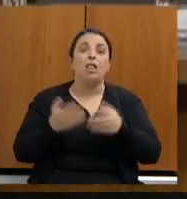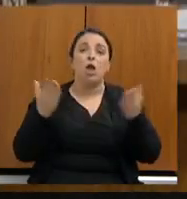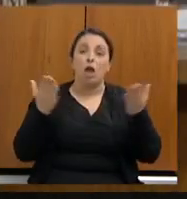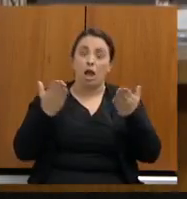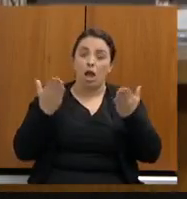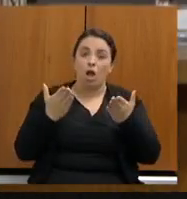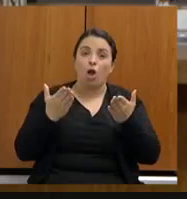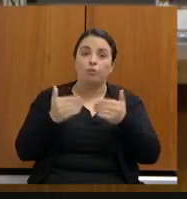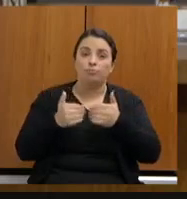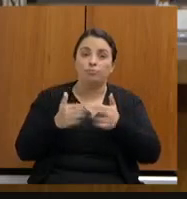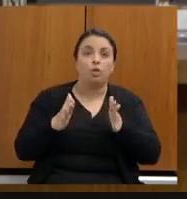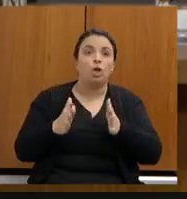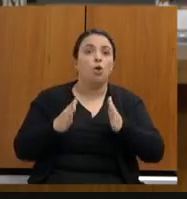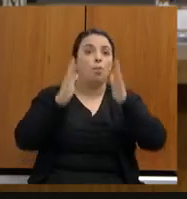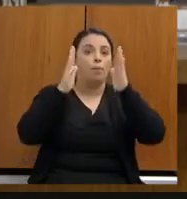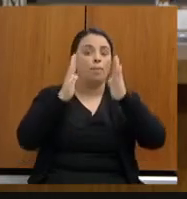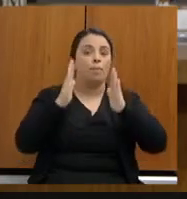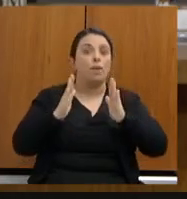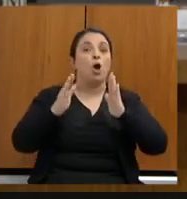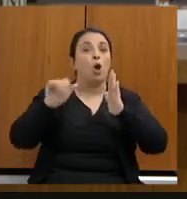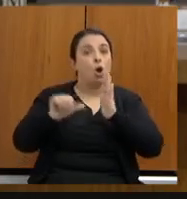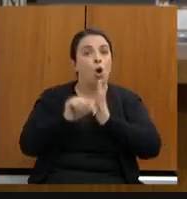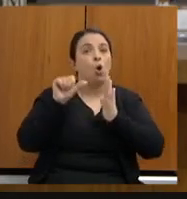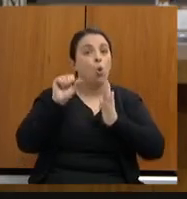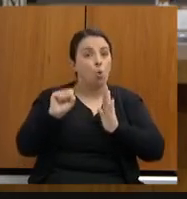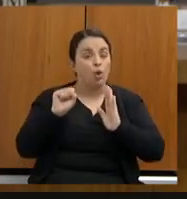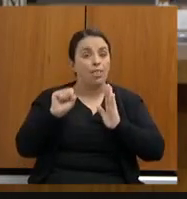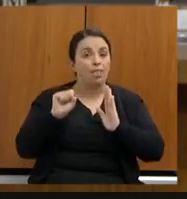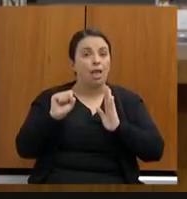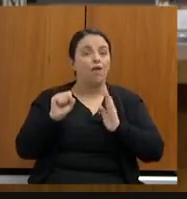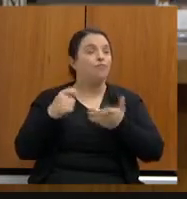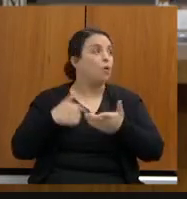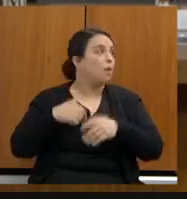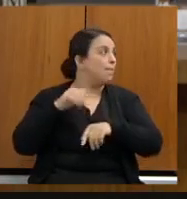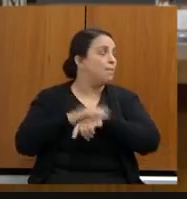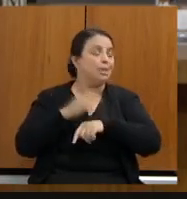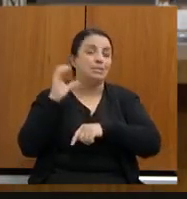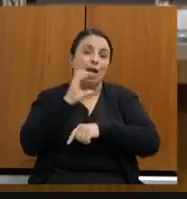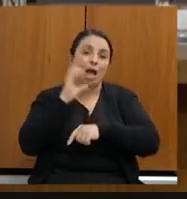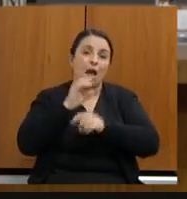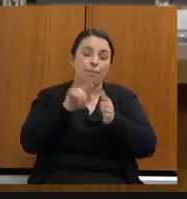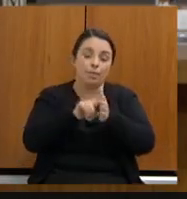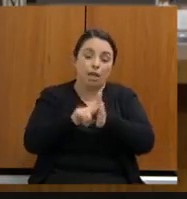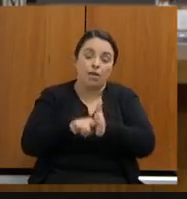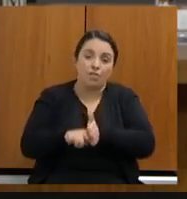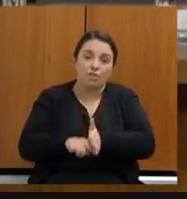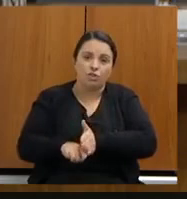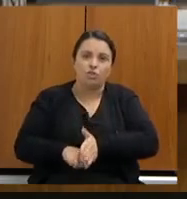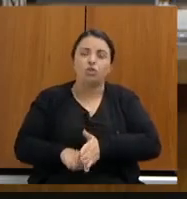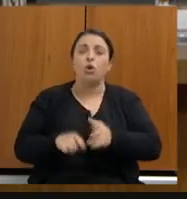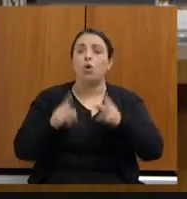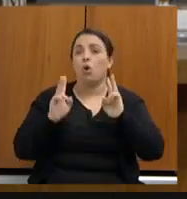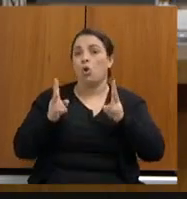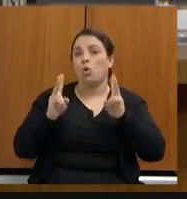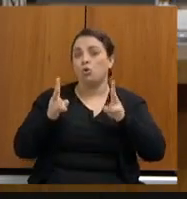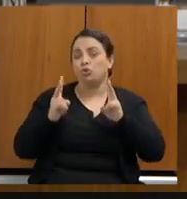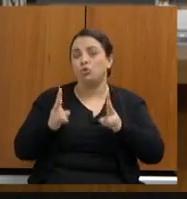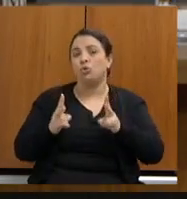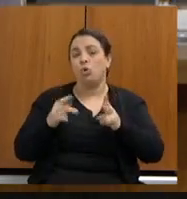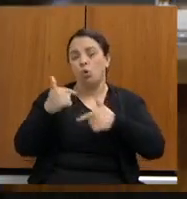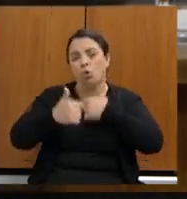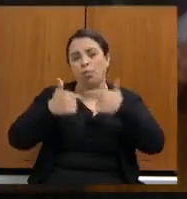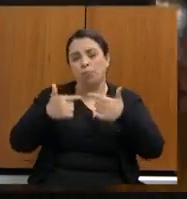nós vamos agora implementando a oitava estratégia acelerar a investigação mas continuando com a mesma